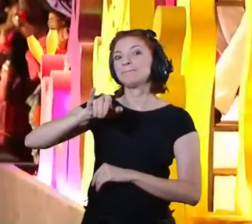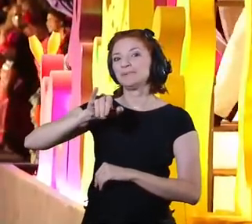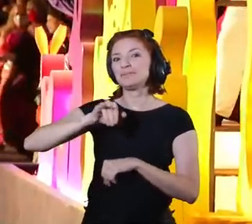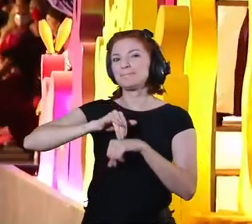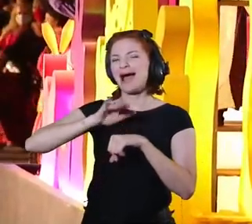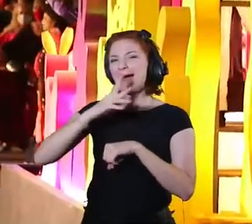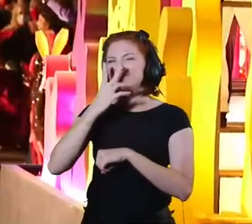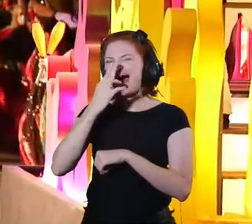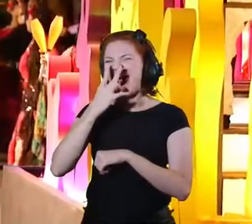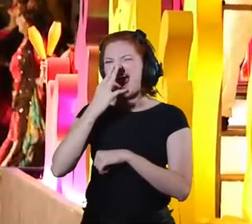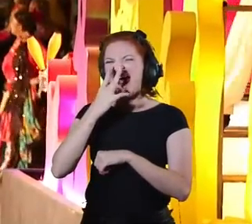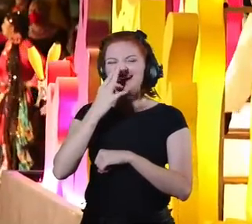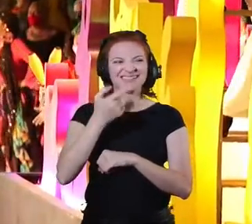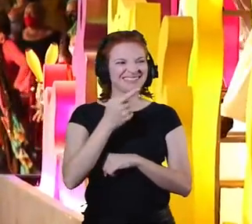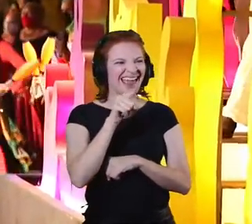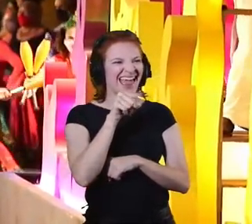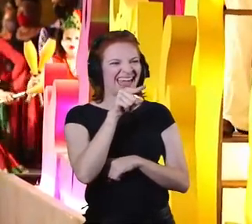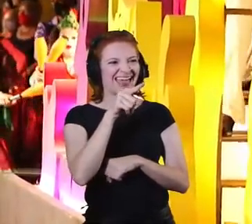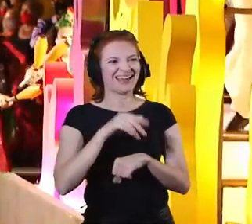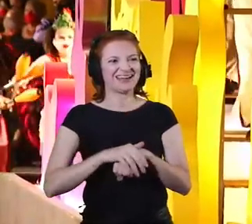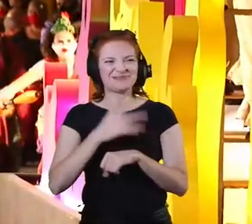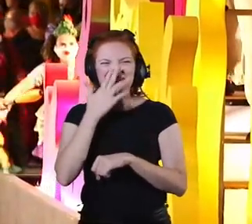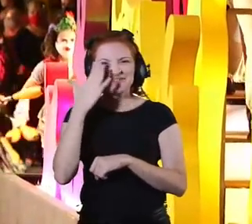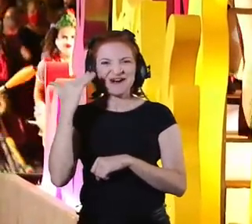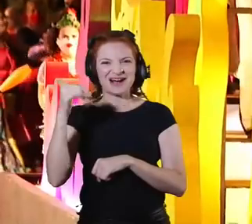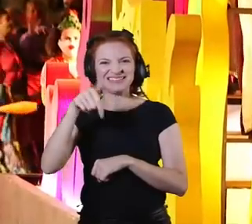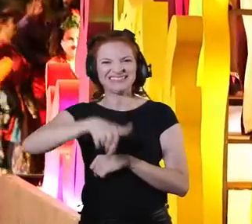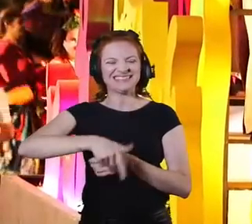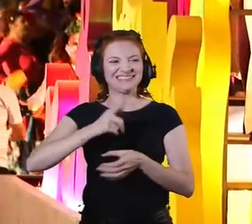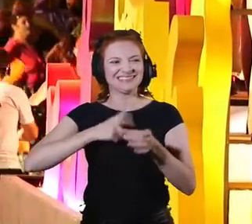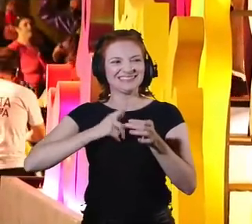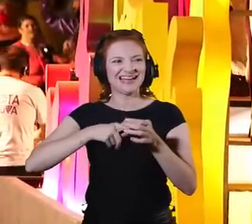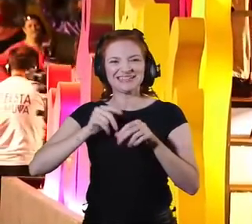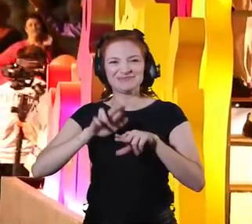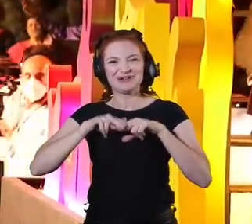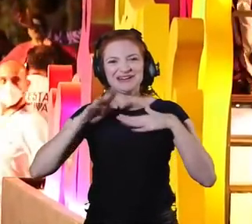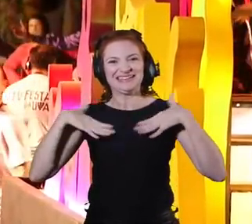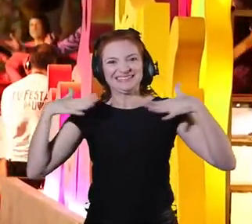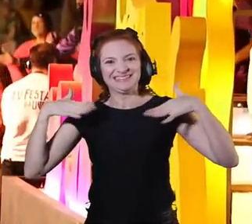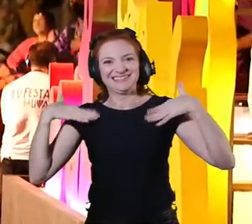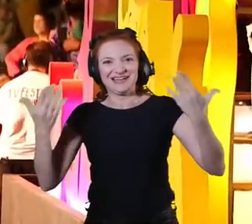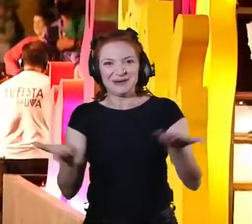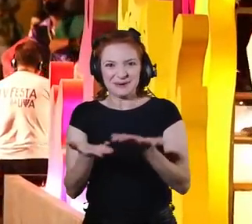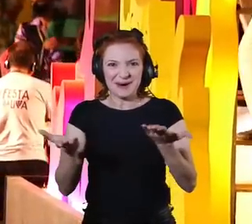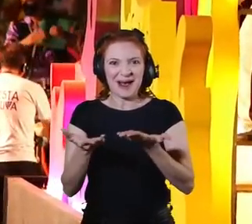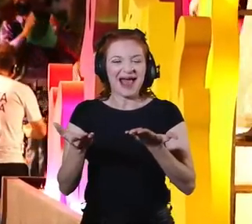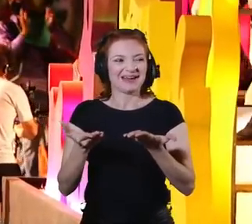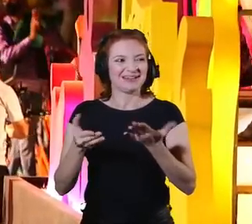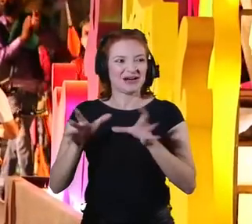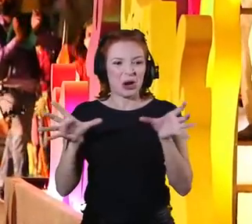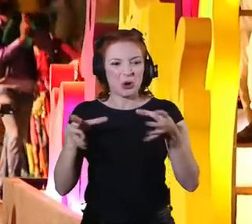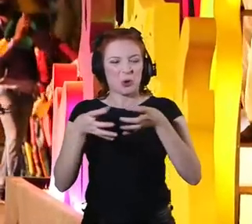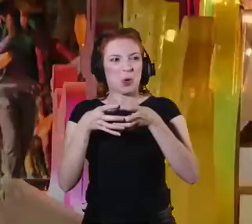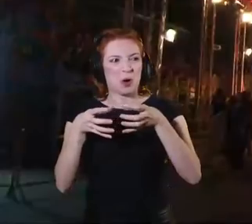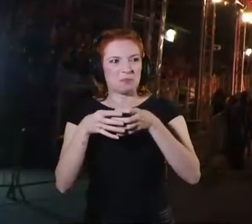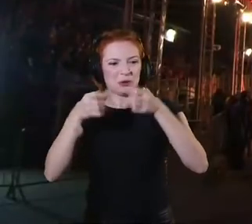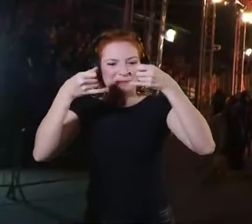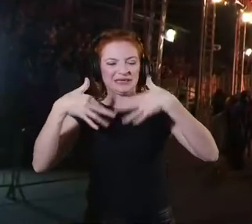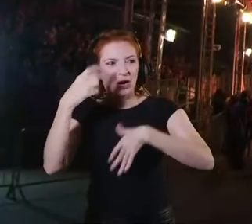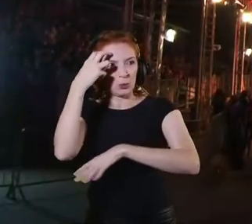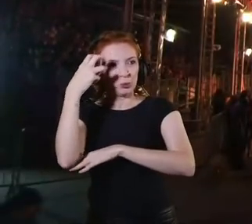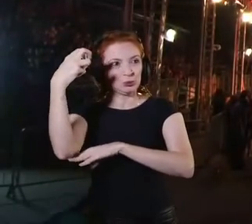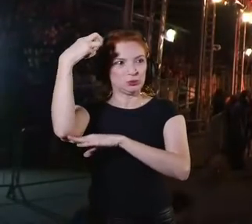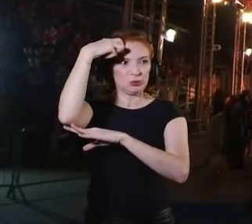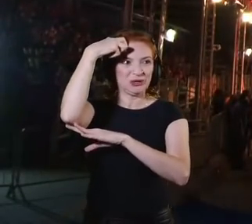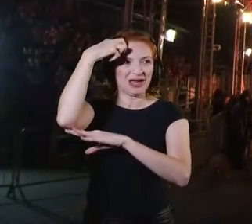em formato de palhaço, né? Então é uma alegria esse começo aí dessa ala que fala da cultura.